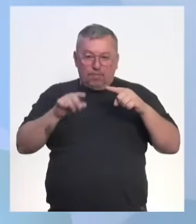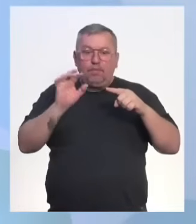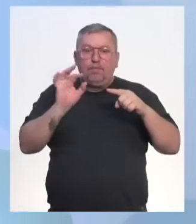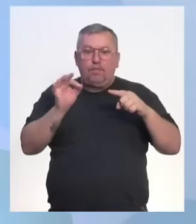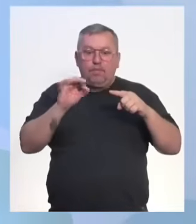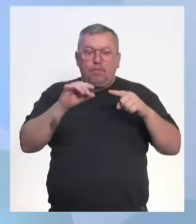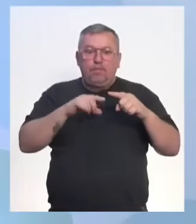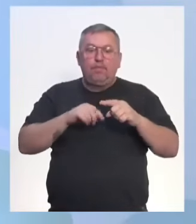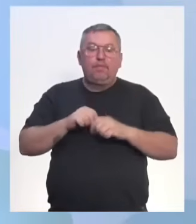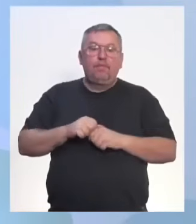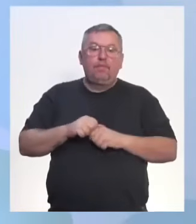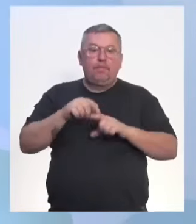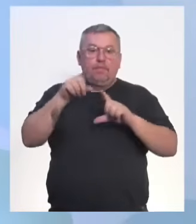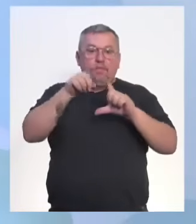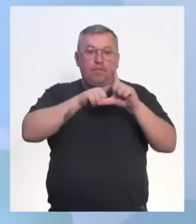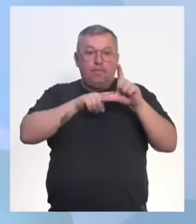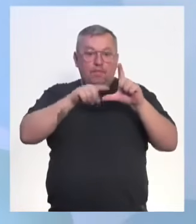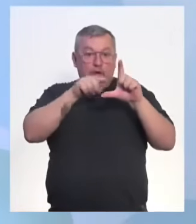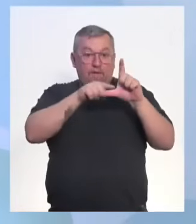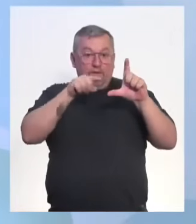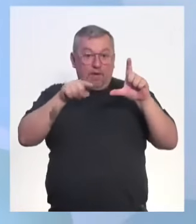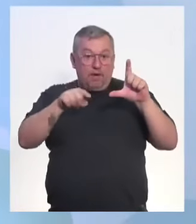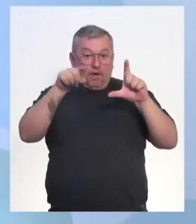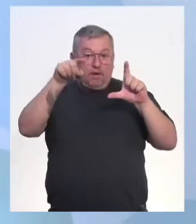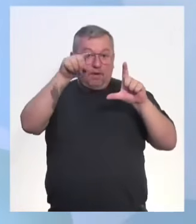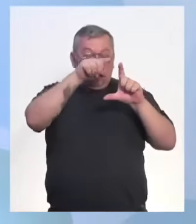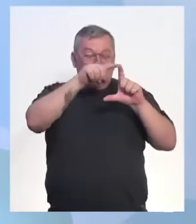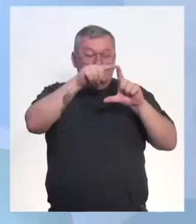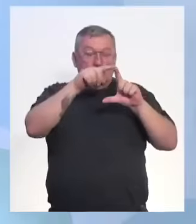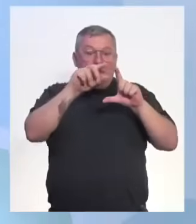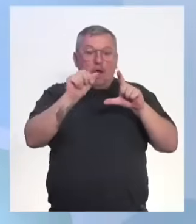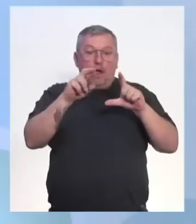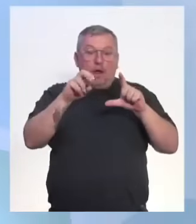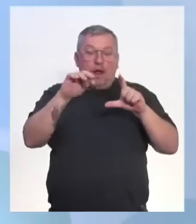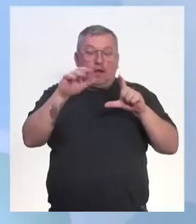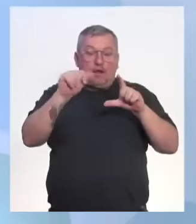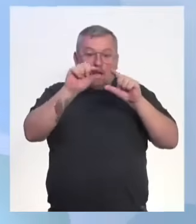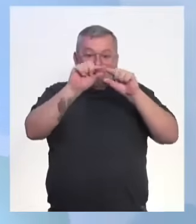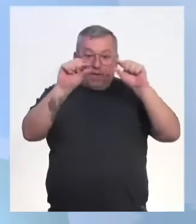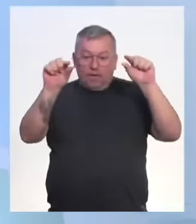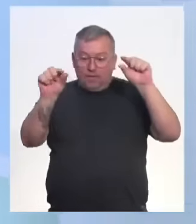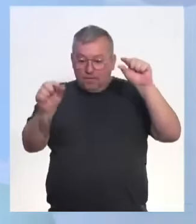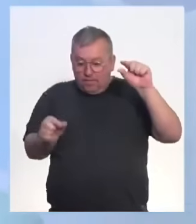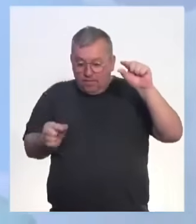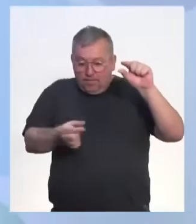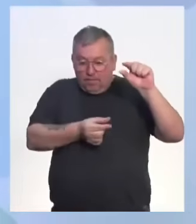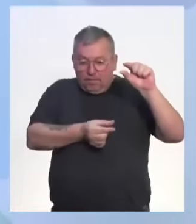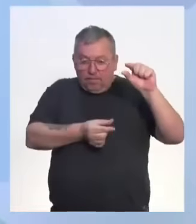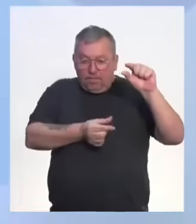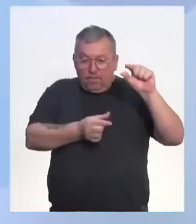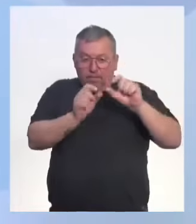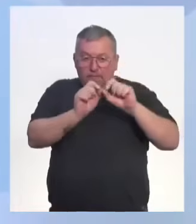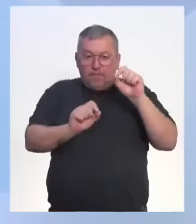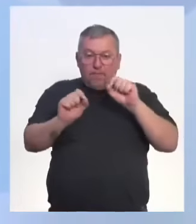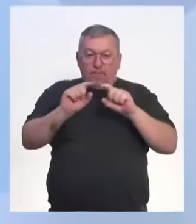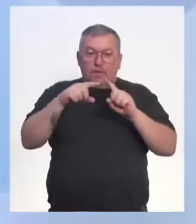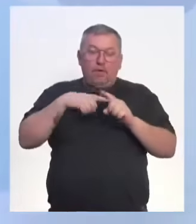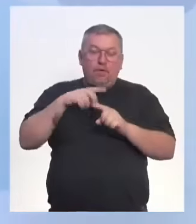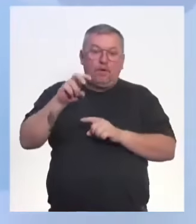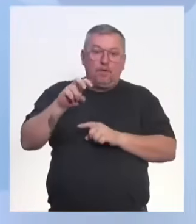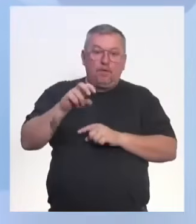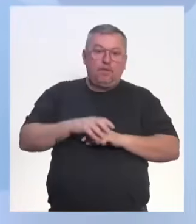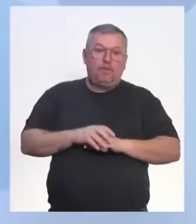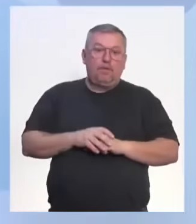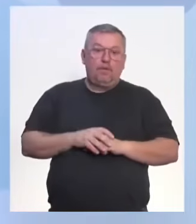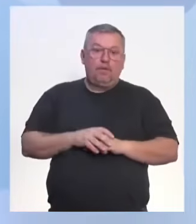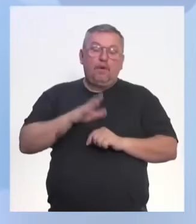tenho o vértice, eu tenho a aresta, no caso aqui as 3, né? E eu tenho o que ele forma, né? Por exemplo, o 5 aqui é